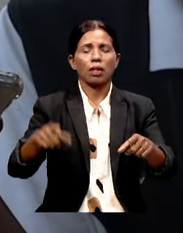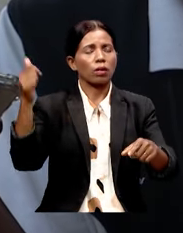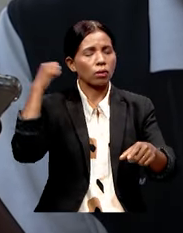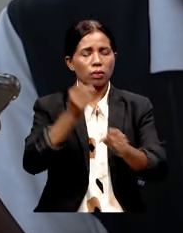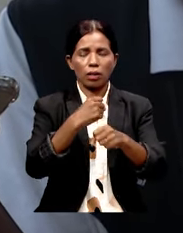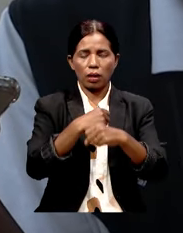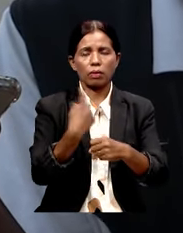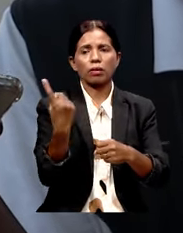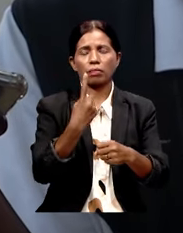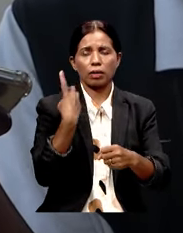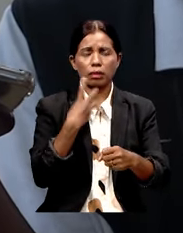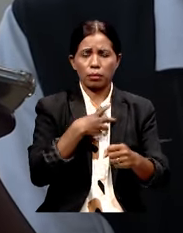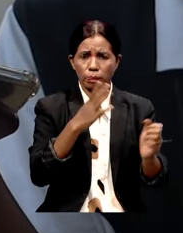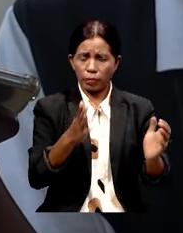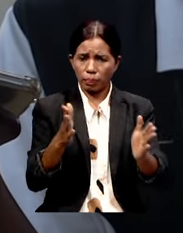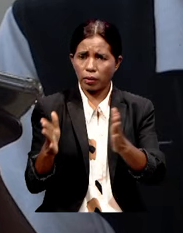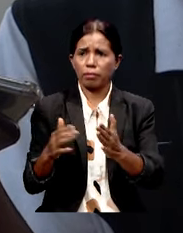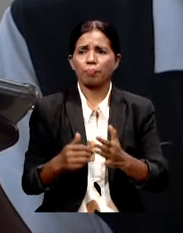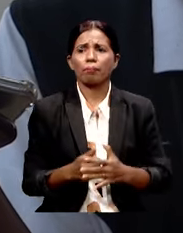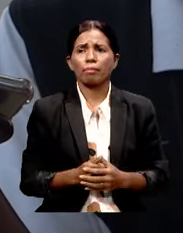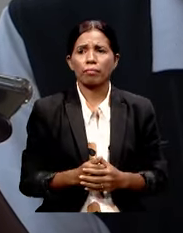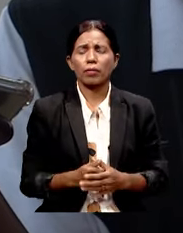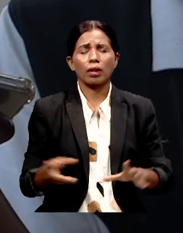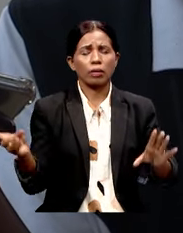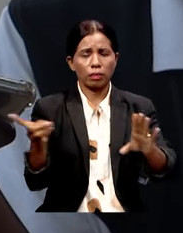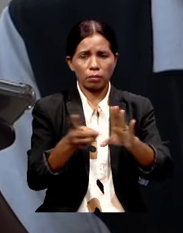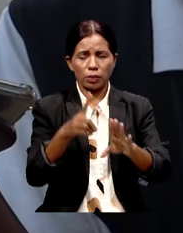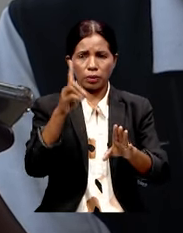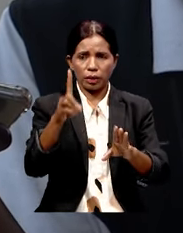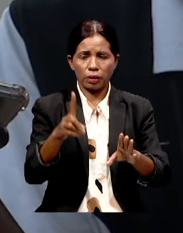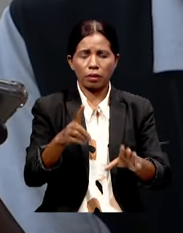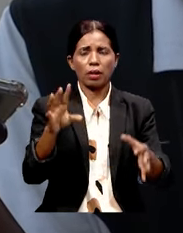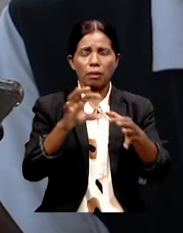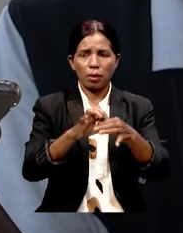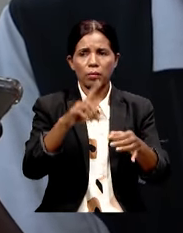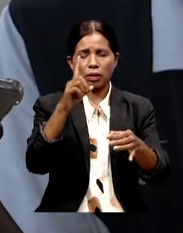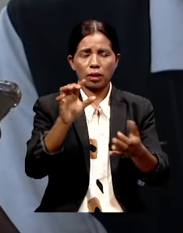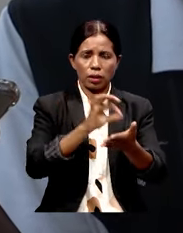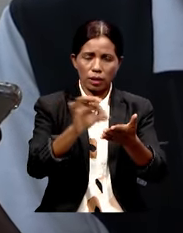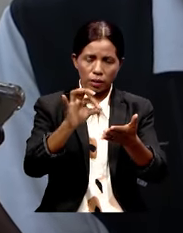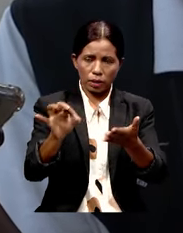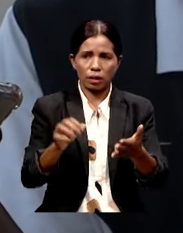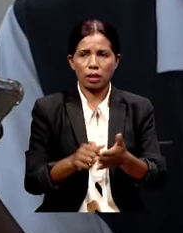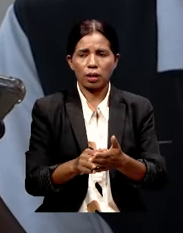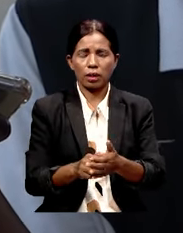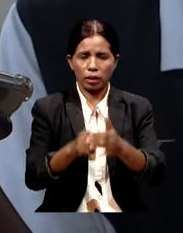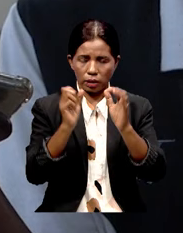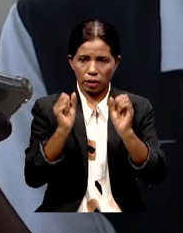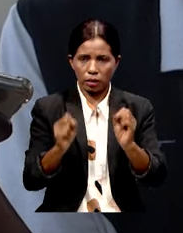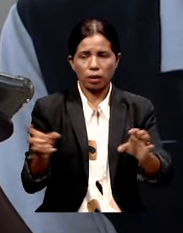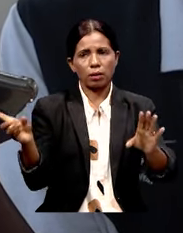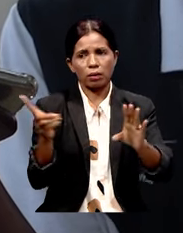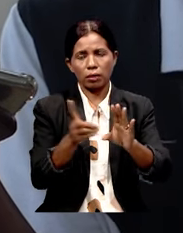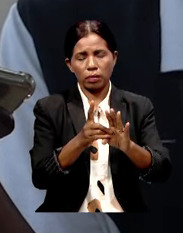mesti prepara ita nian dokumentu ida para atunne kara membro idida si asina. Para atunne dokumentu